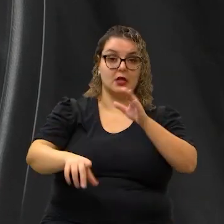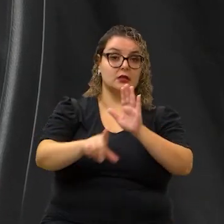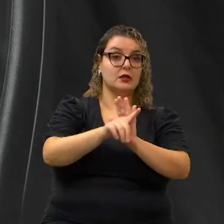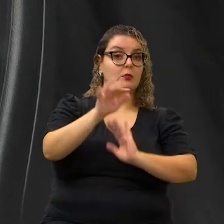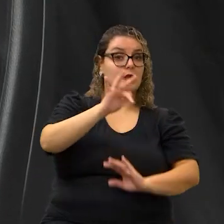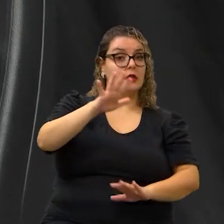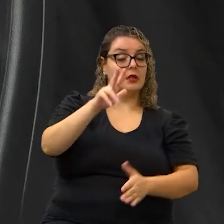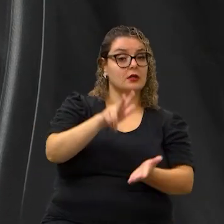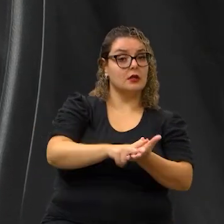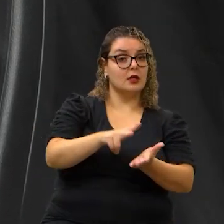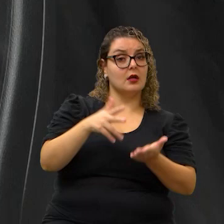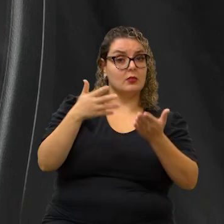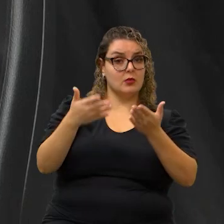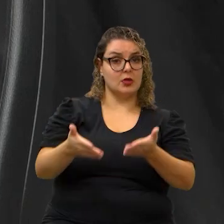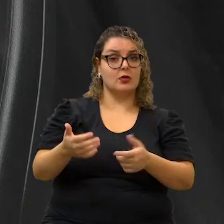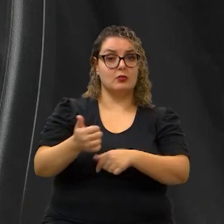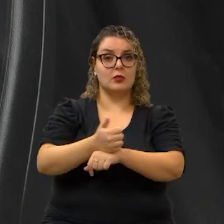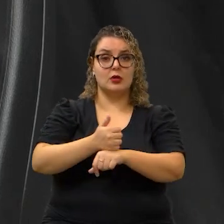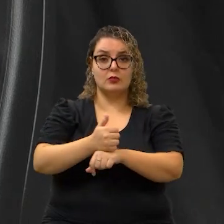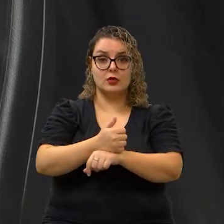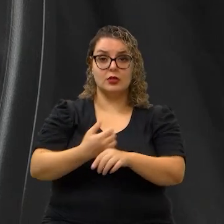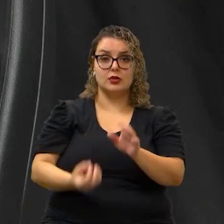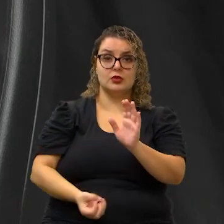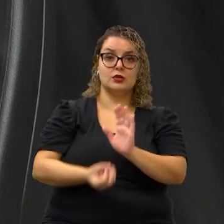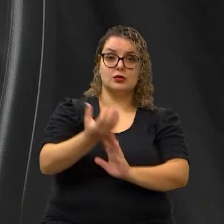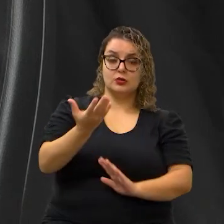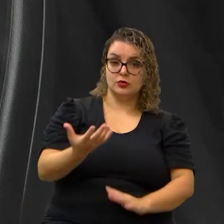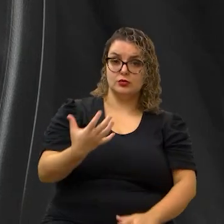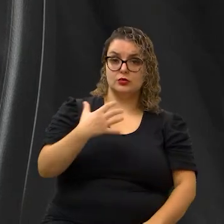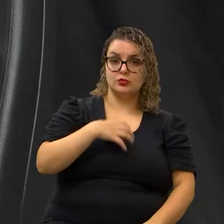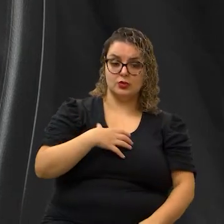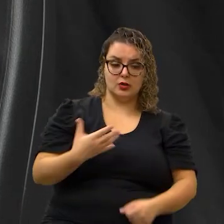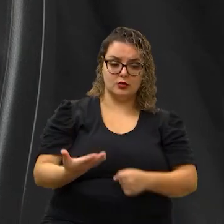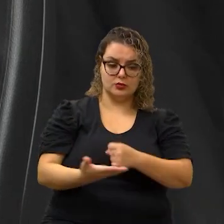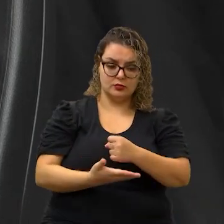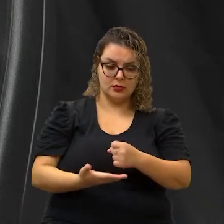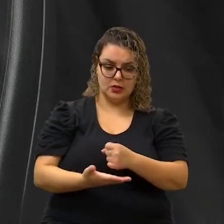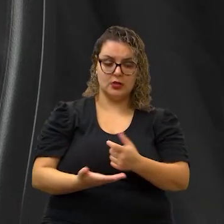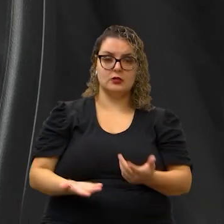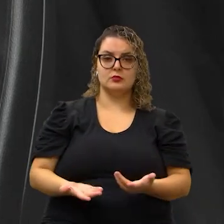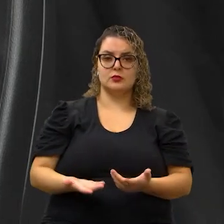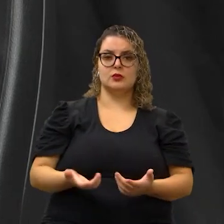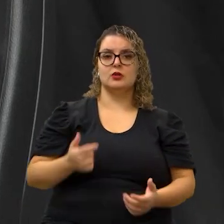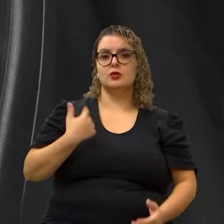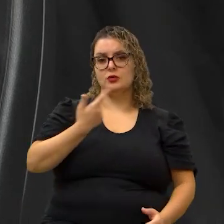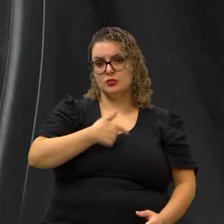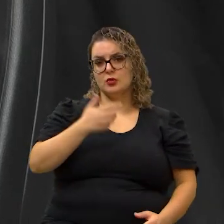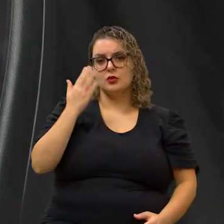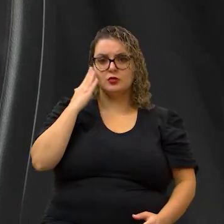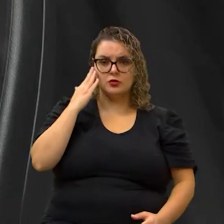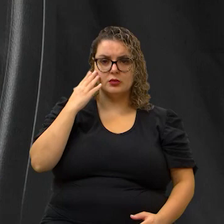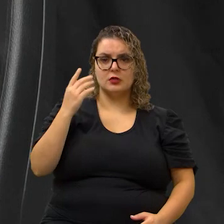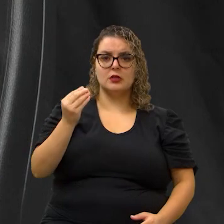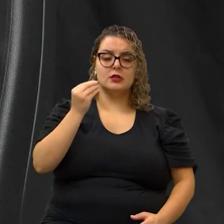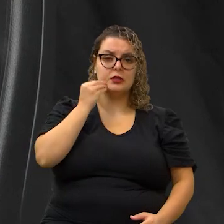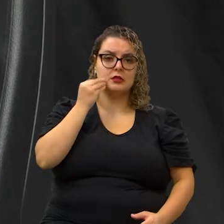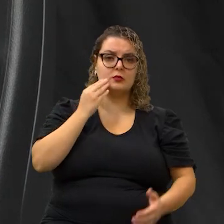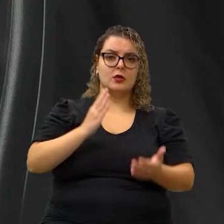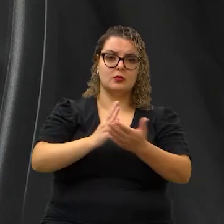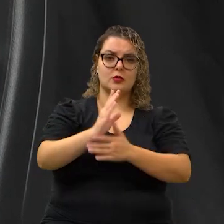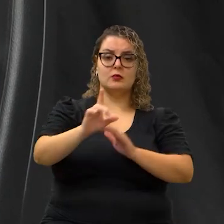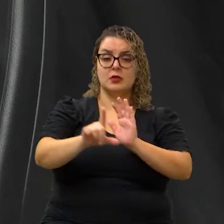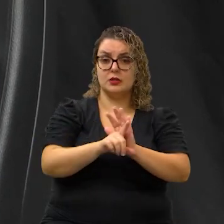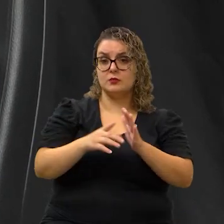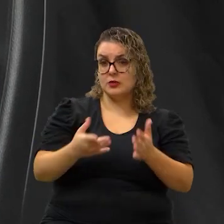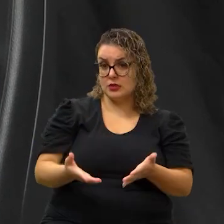tem uma lei federal que regulamentou a profissão, que criou condições mínimas, e no nosso entendimento nós